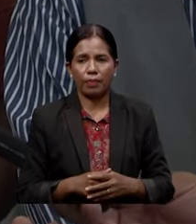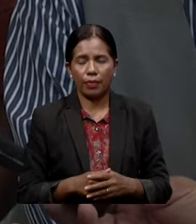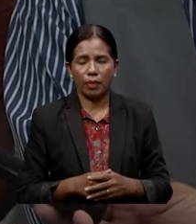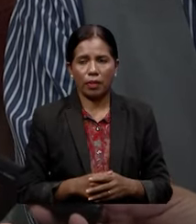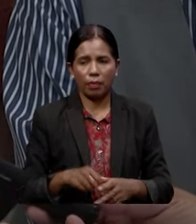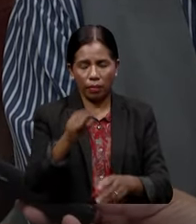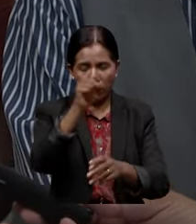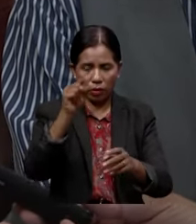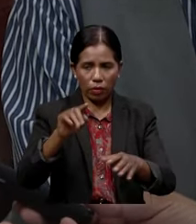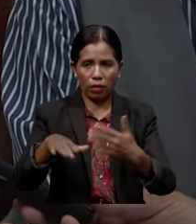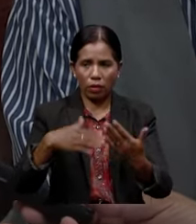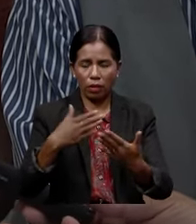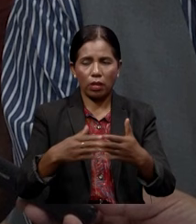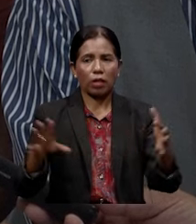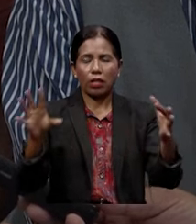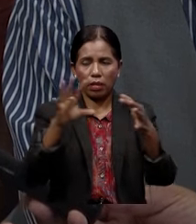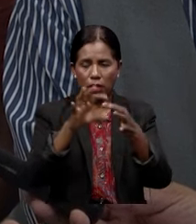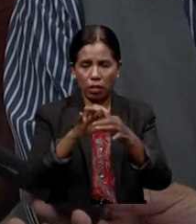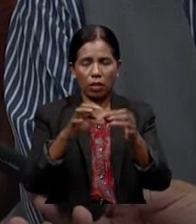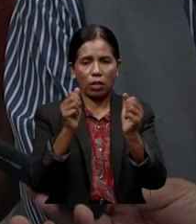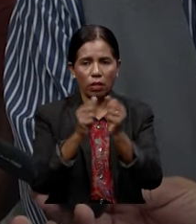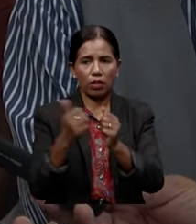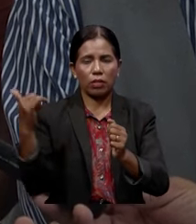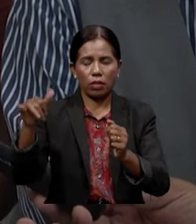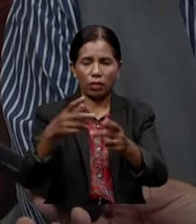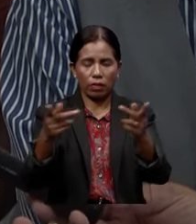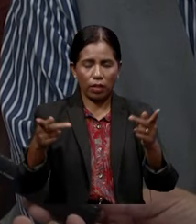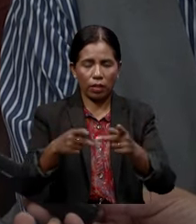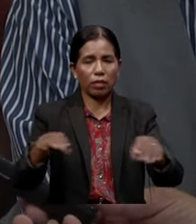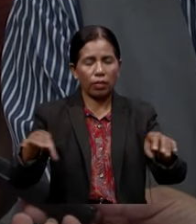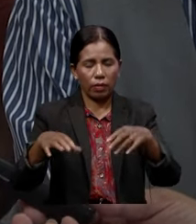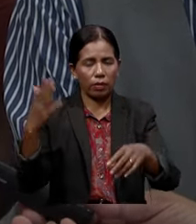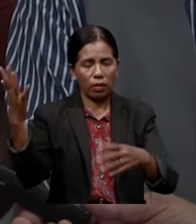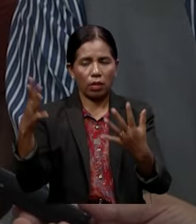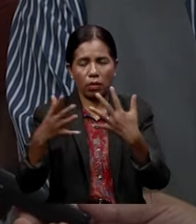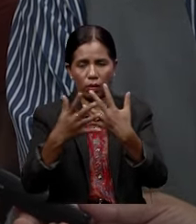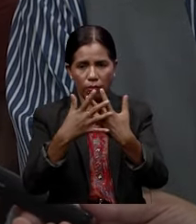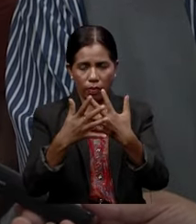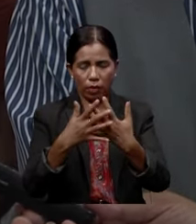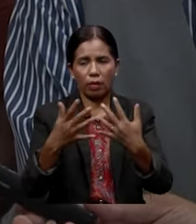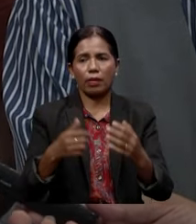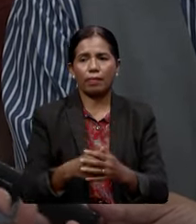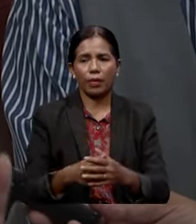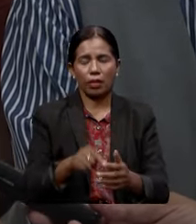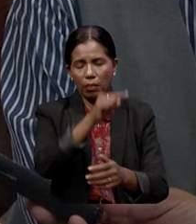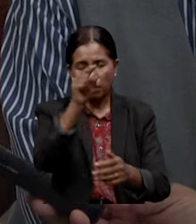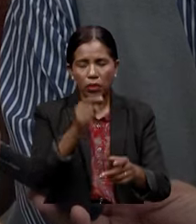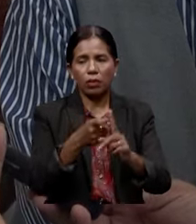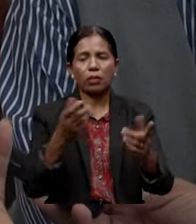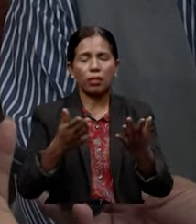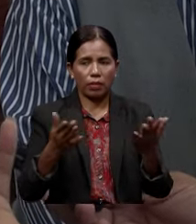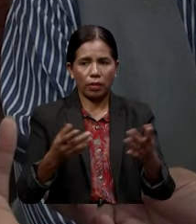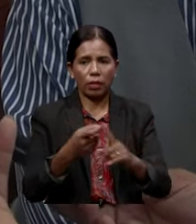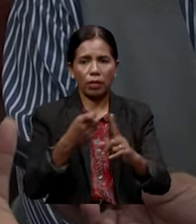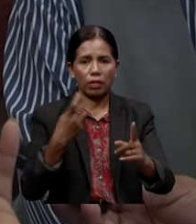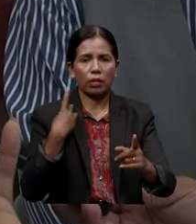Perguntas, maioria, né? Liga a sirania. Área prisão. E perguntas seremos mais o CNB. Perguntas